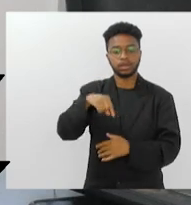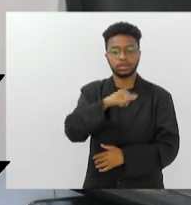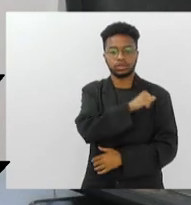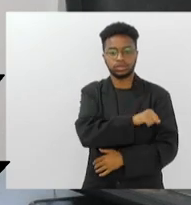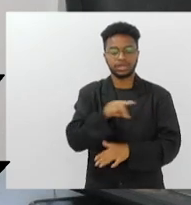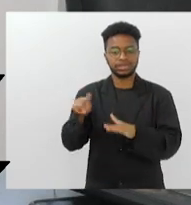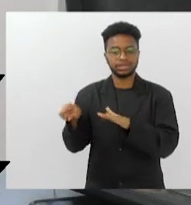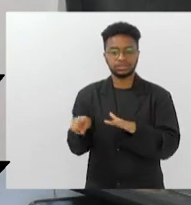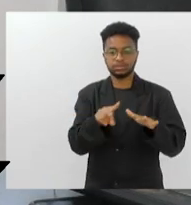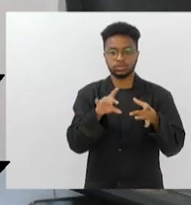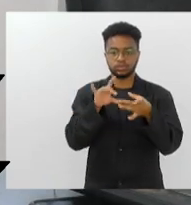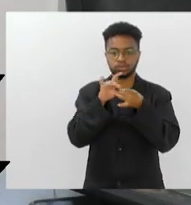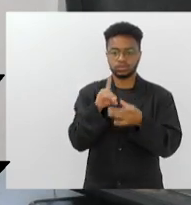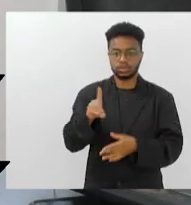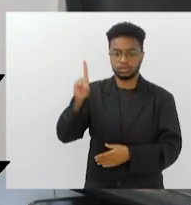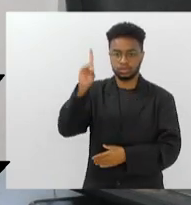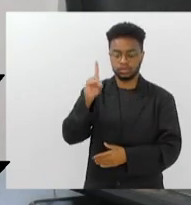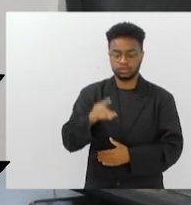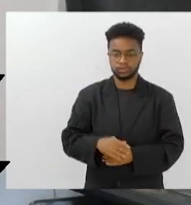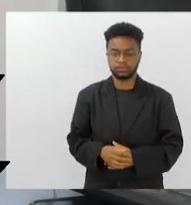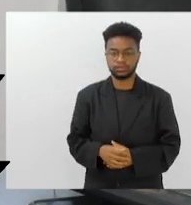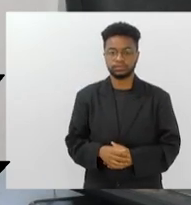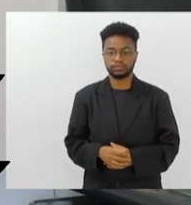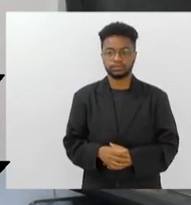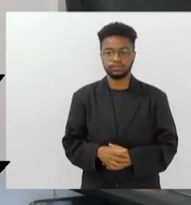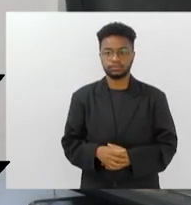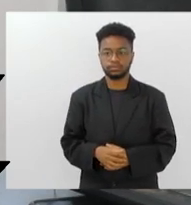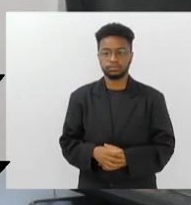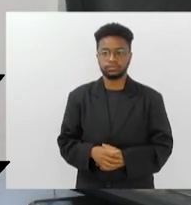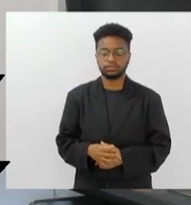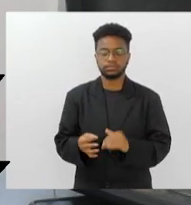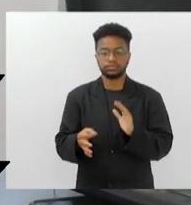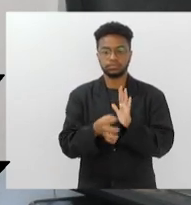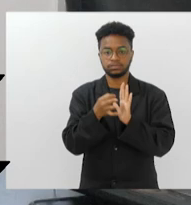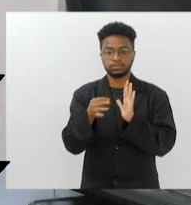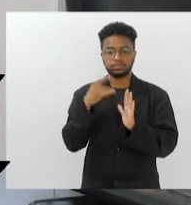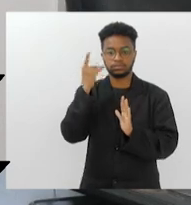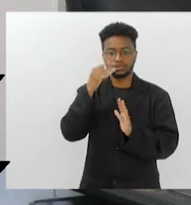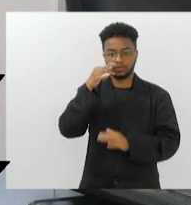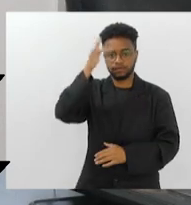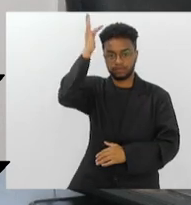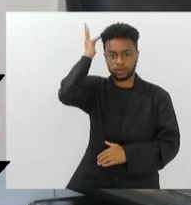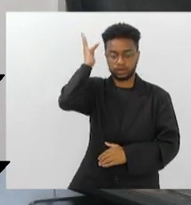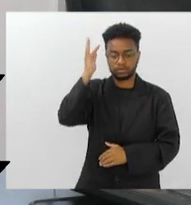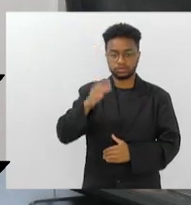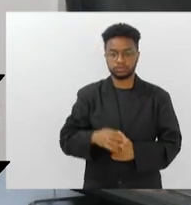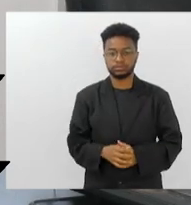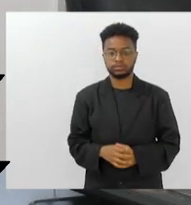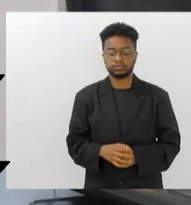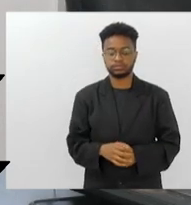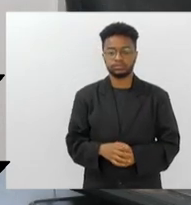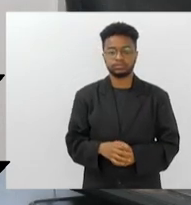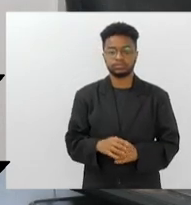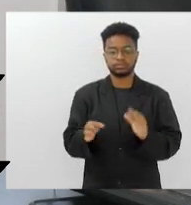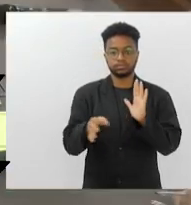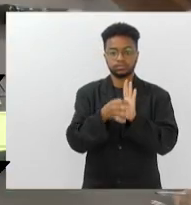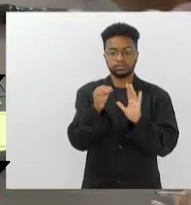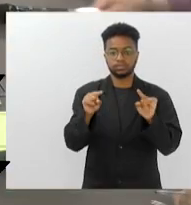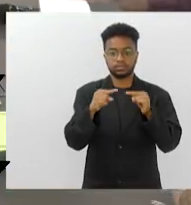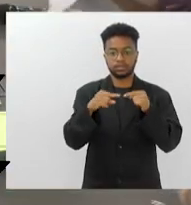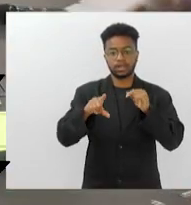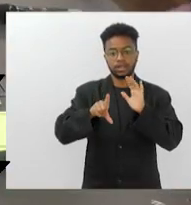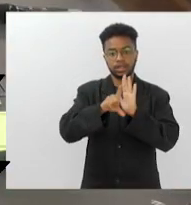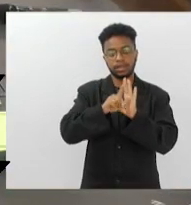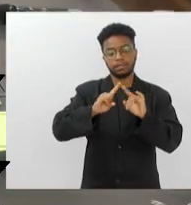a semana com Deus parecer do deputado Fred Pacheco parecer pela legalidade com emendas